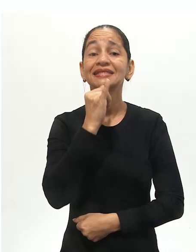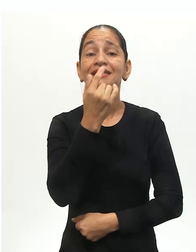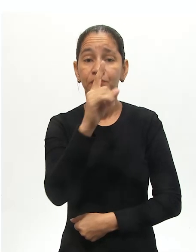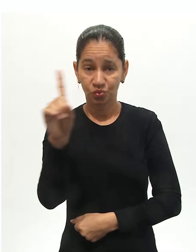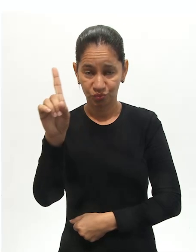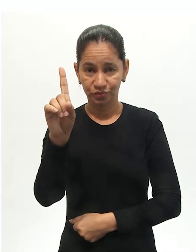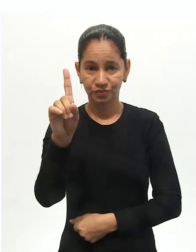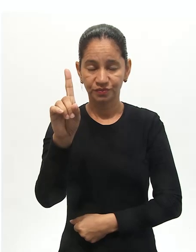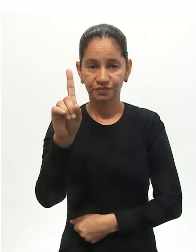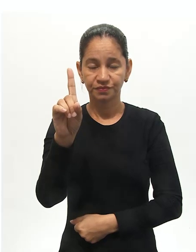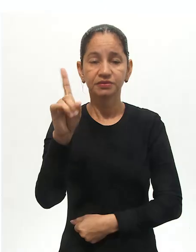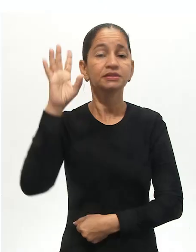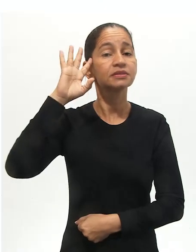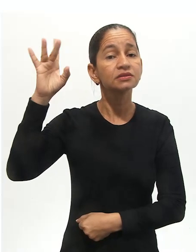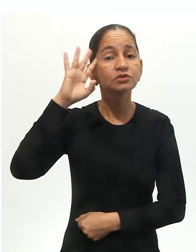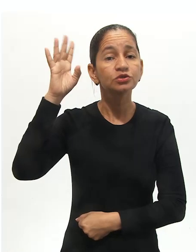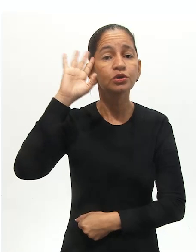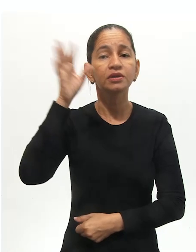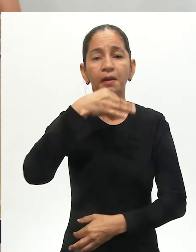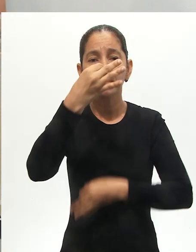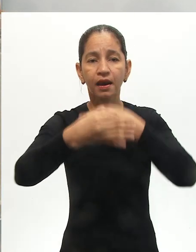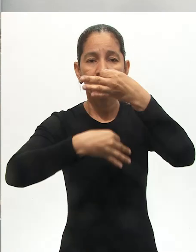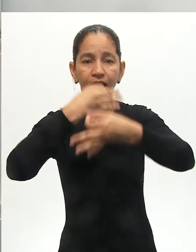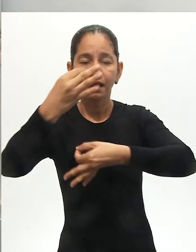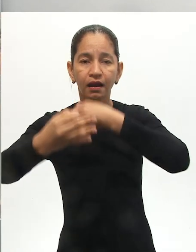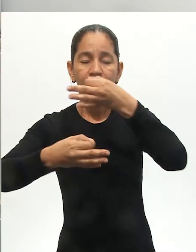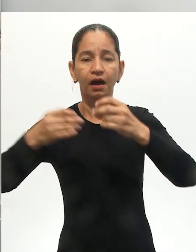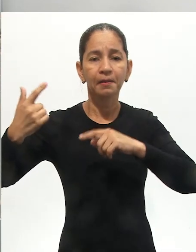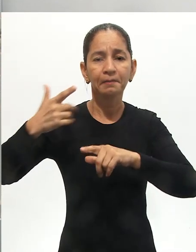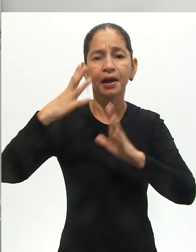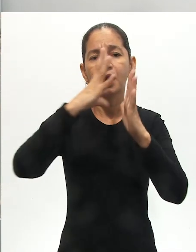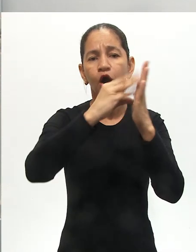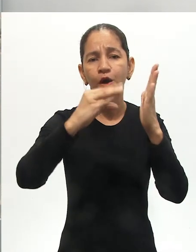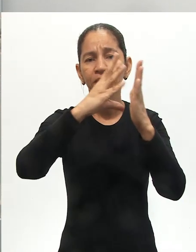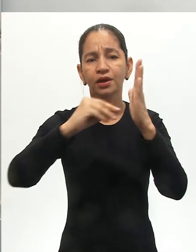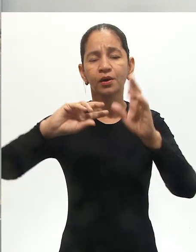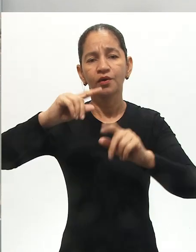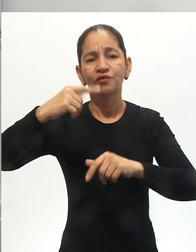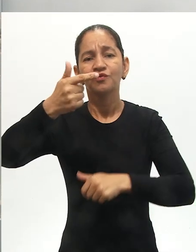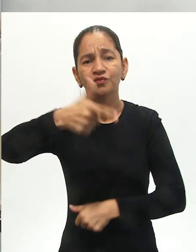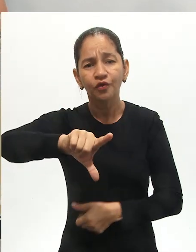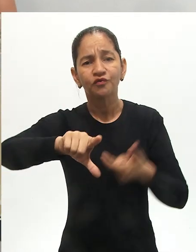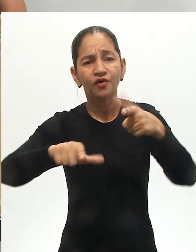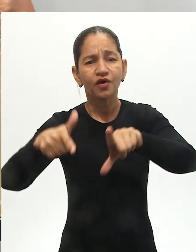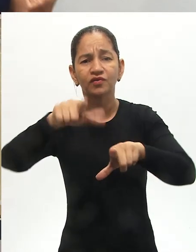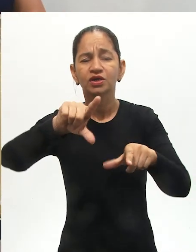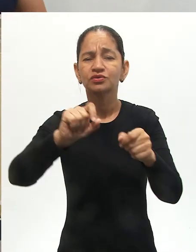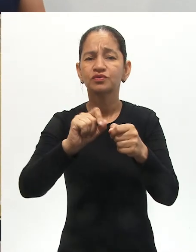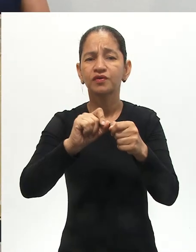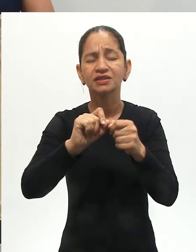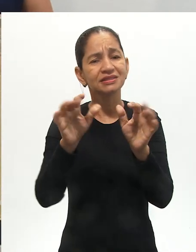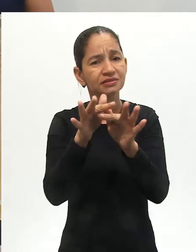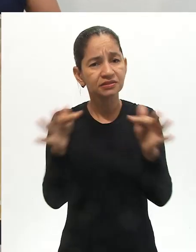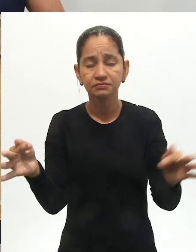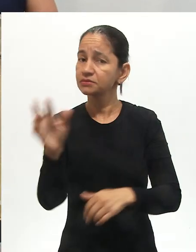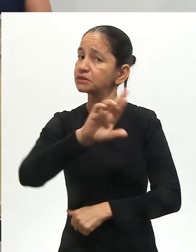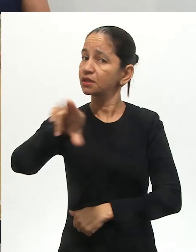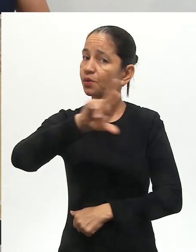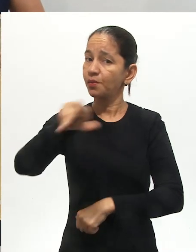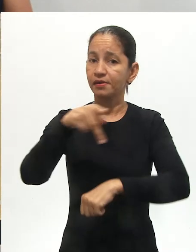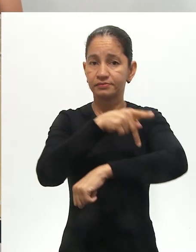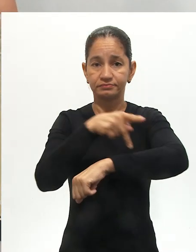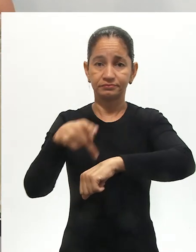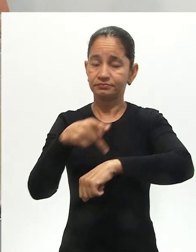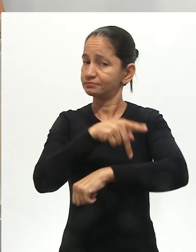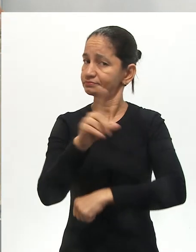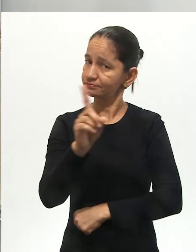exemplo, as teorias críticos reprodutivistas, elas não são pedagogia, visto